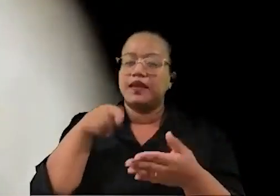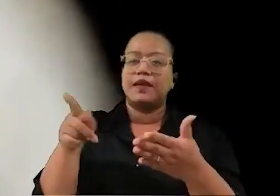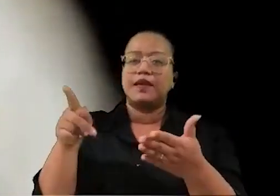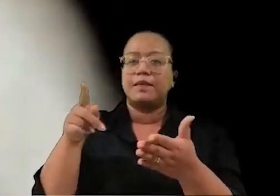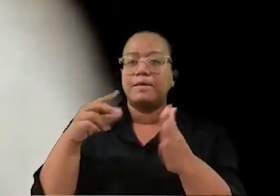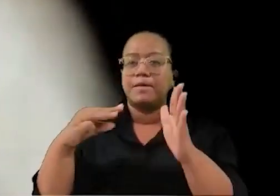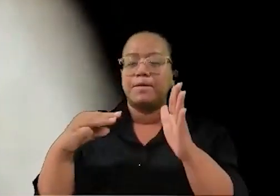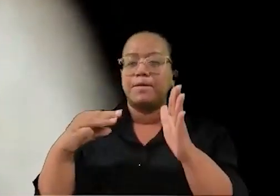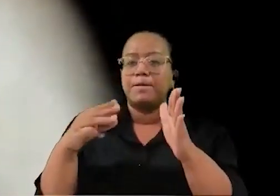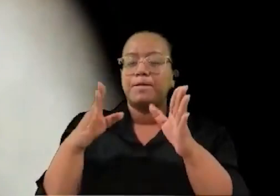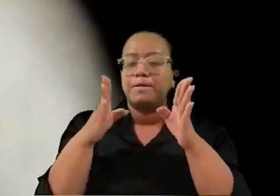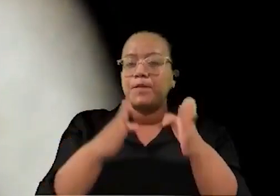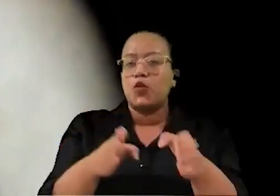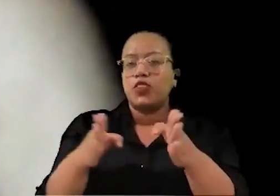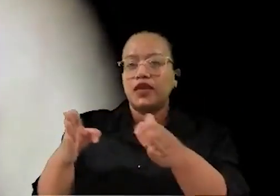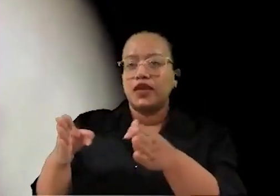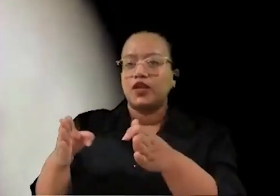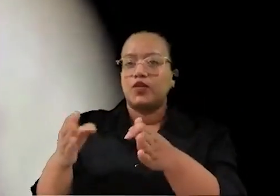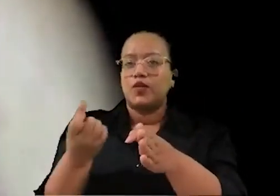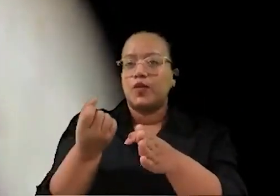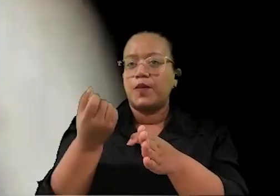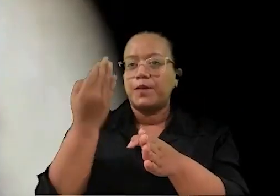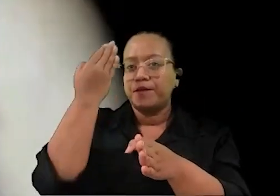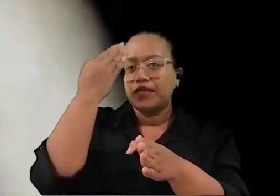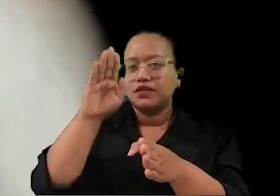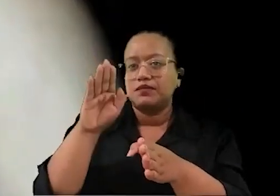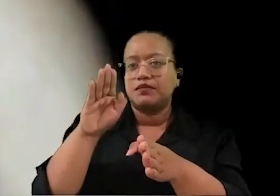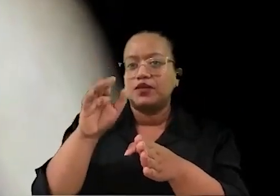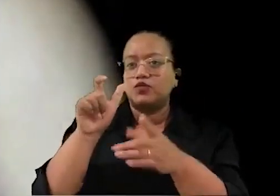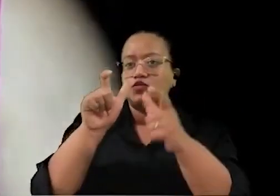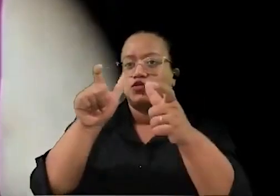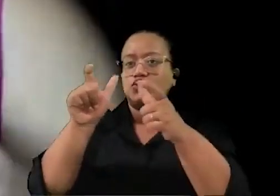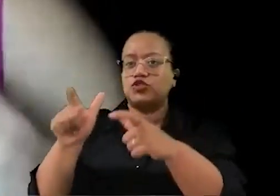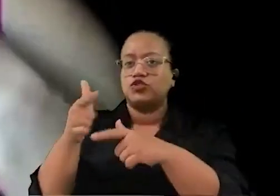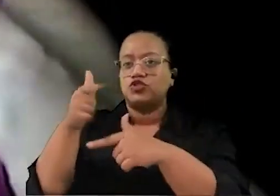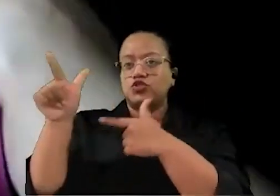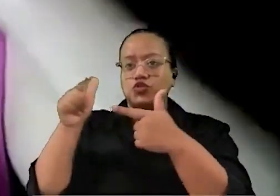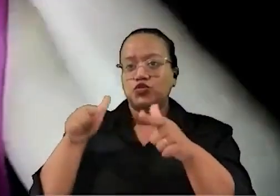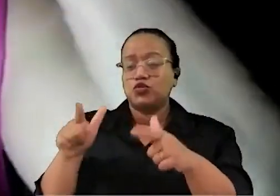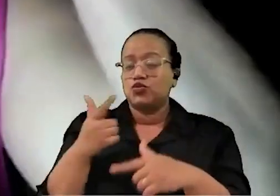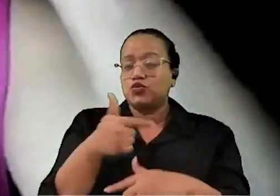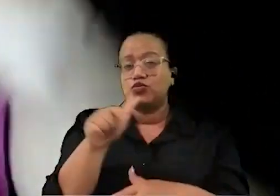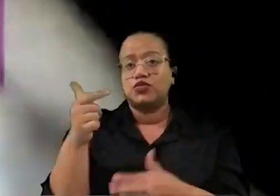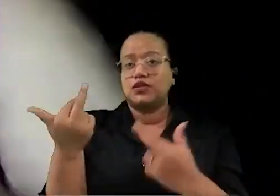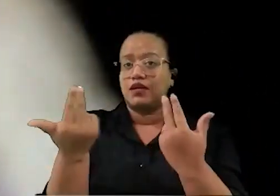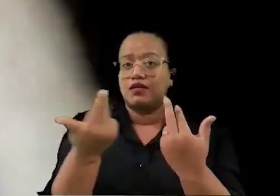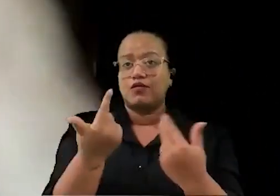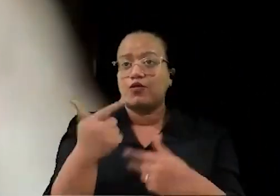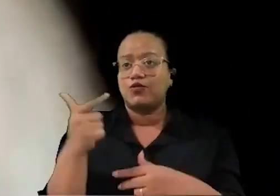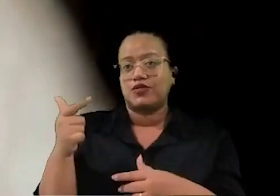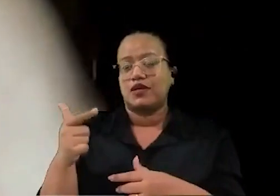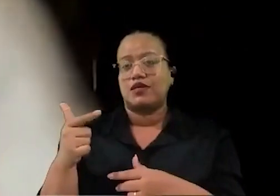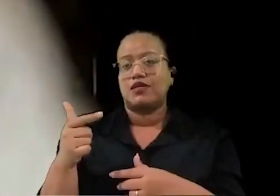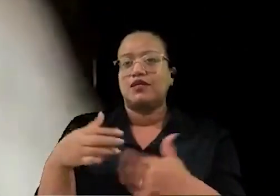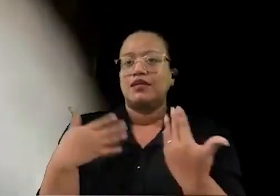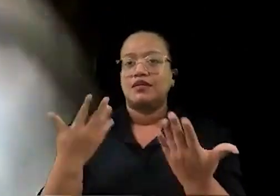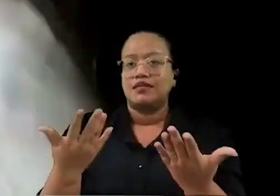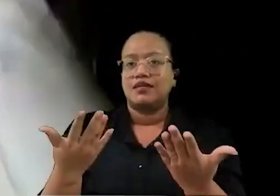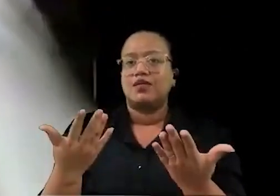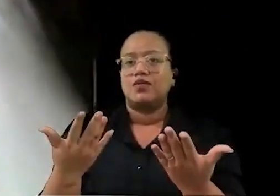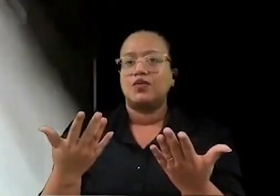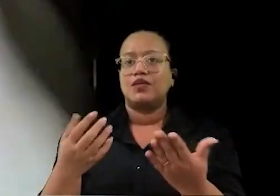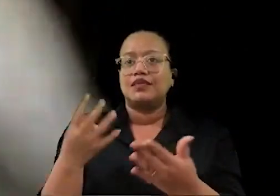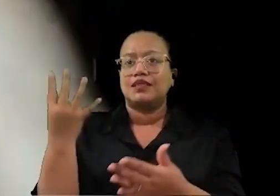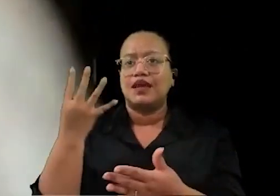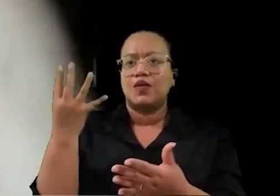outras regiões. Então, é por isso que, ao ler, né, nem na 4ª região, onde é originariamente